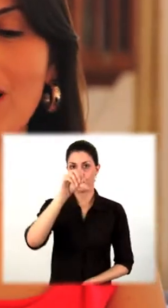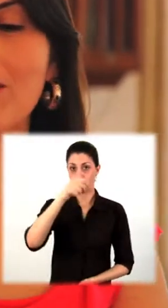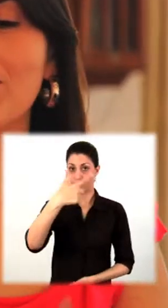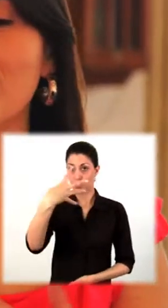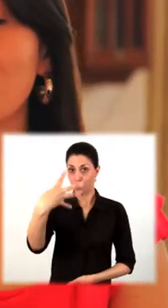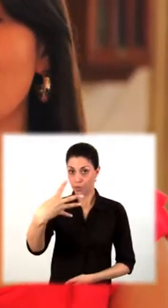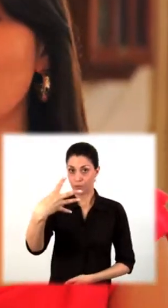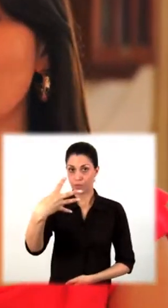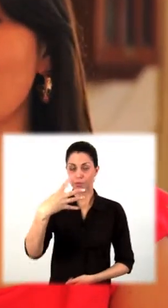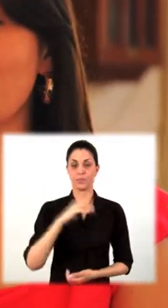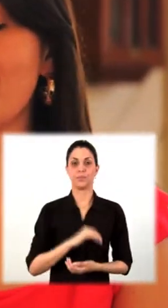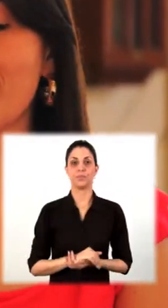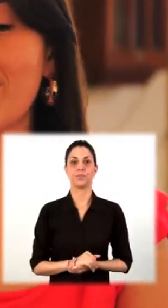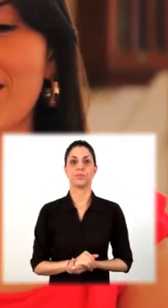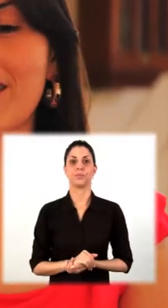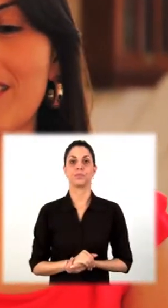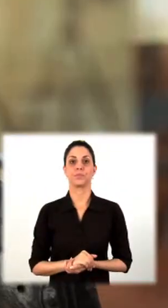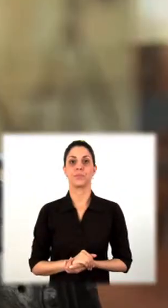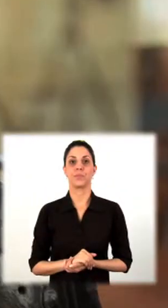1924,